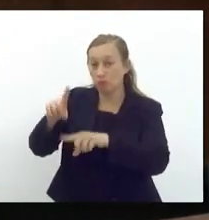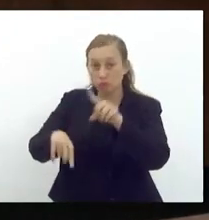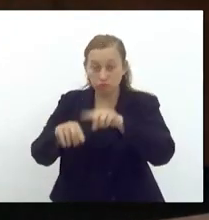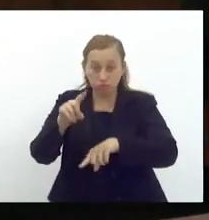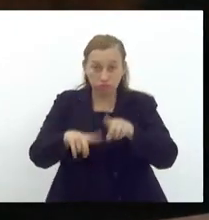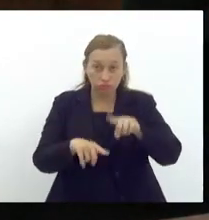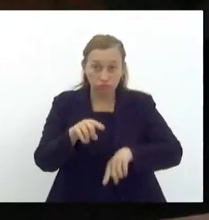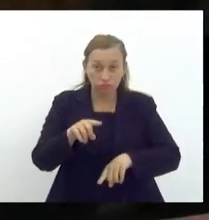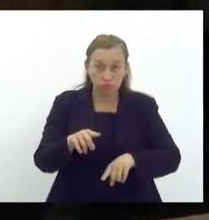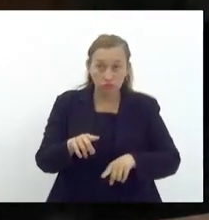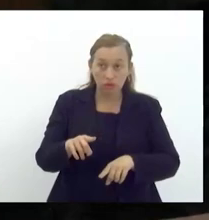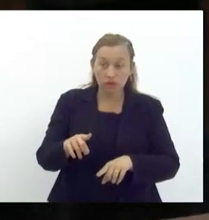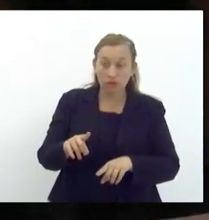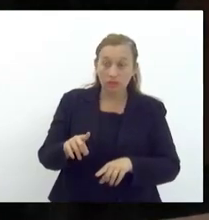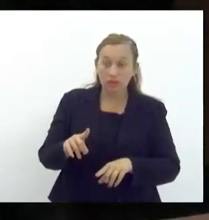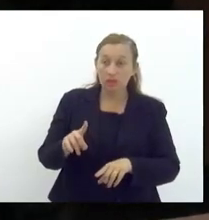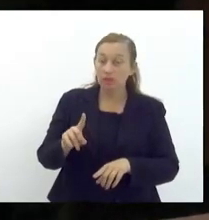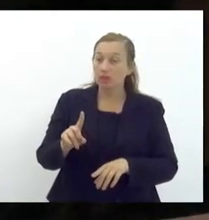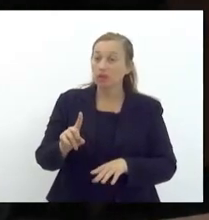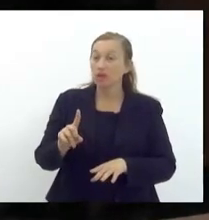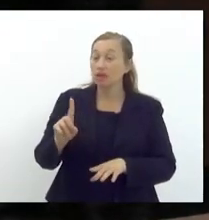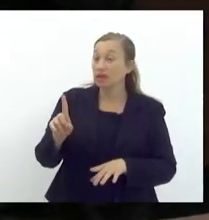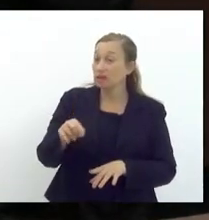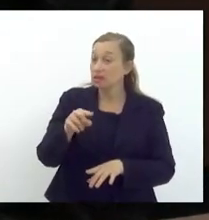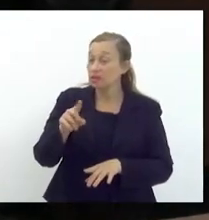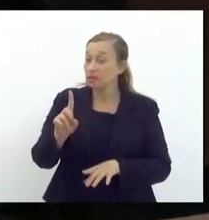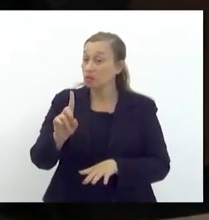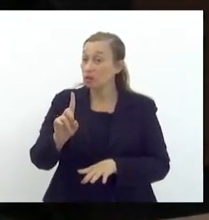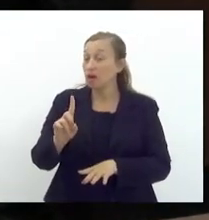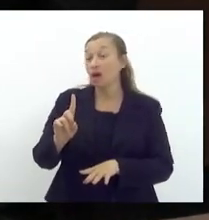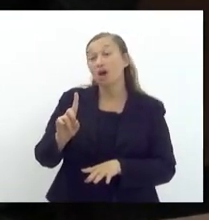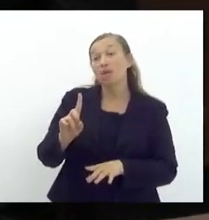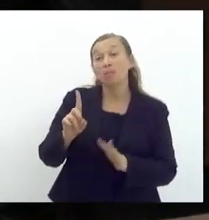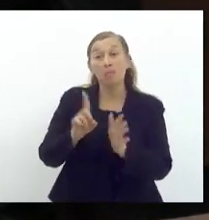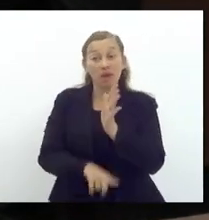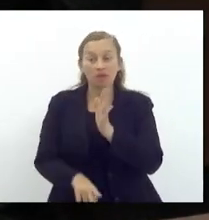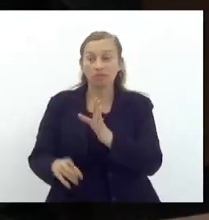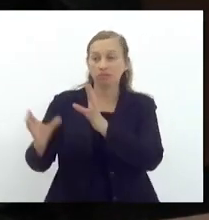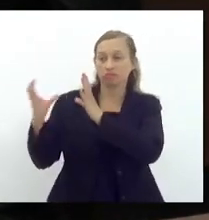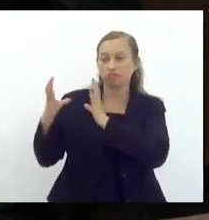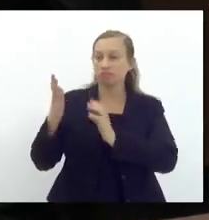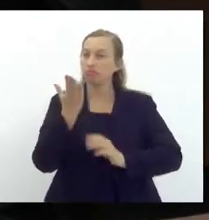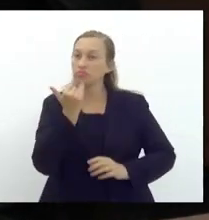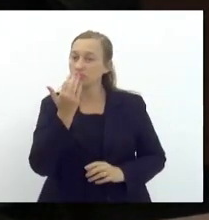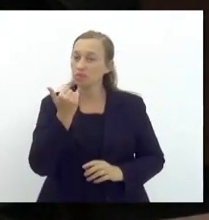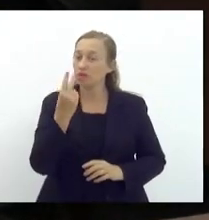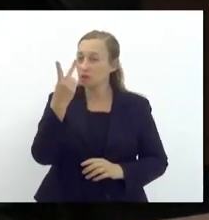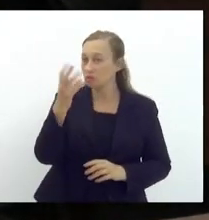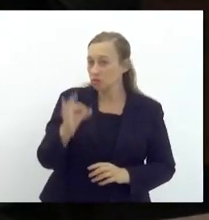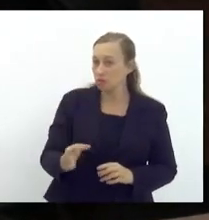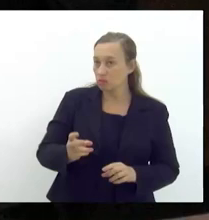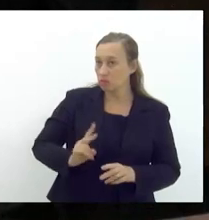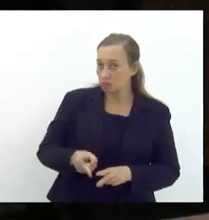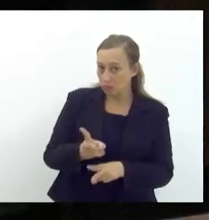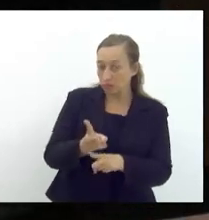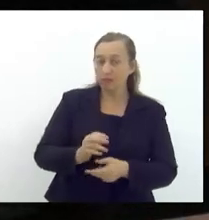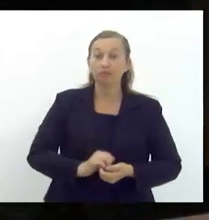excetos da cesta básica esta alíquota de dois por cento se permanente